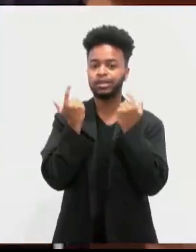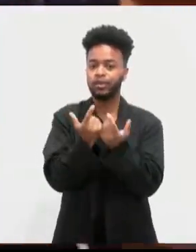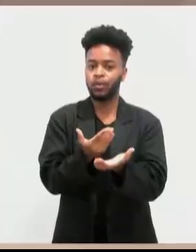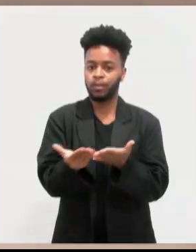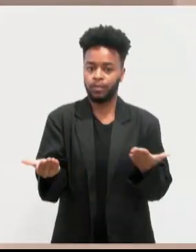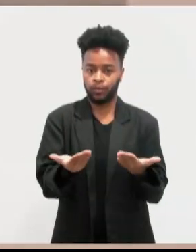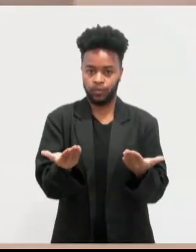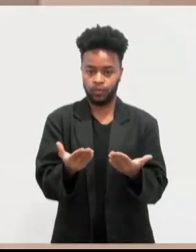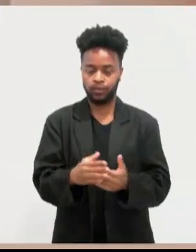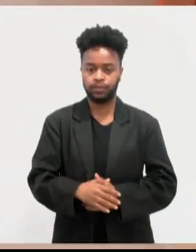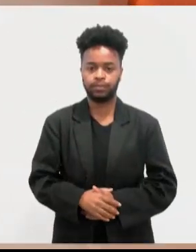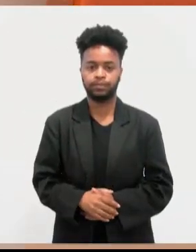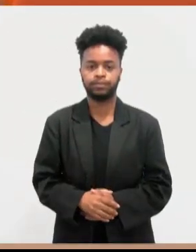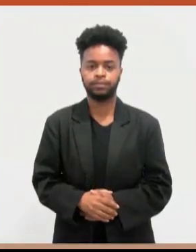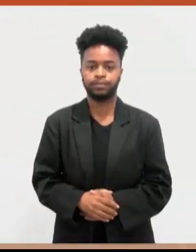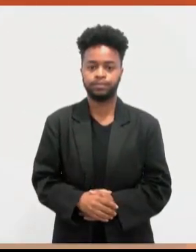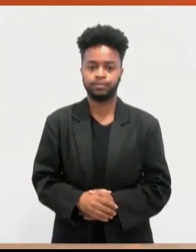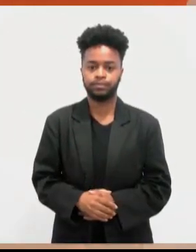agora.